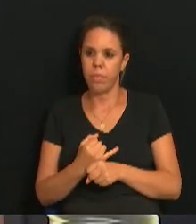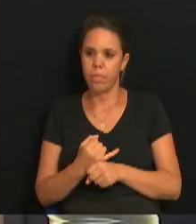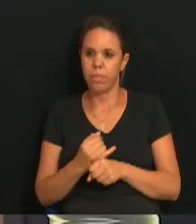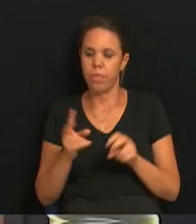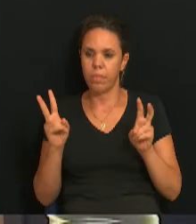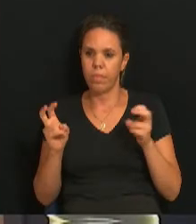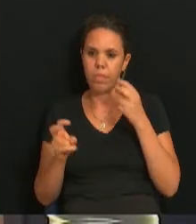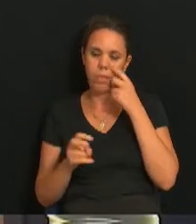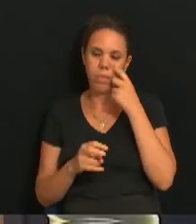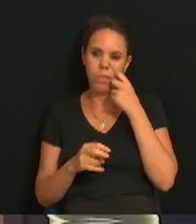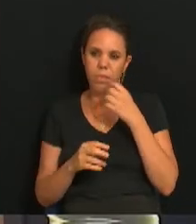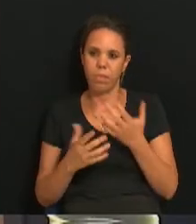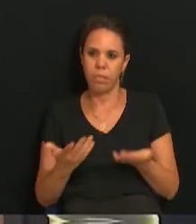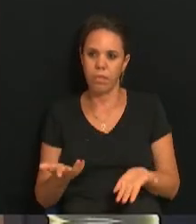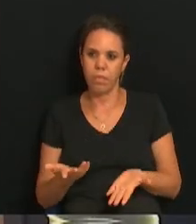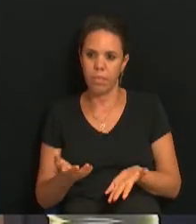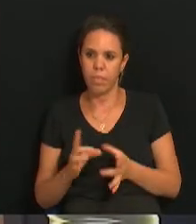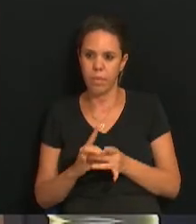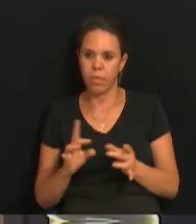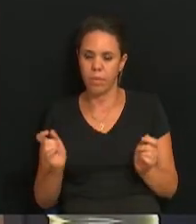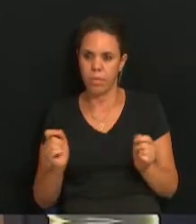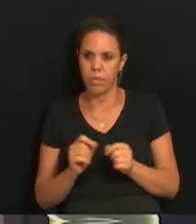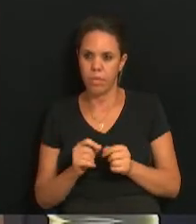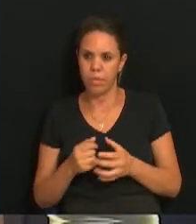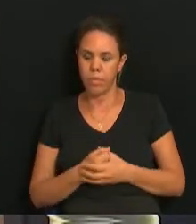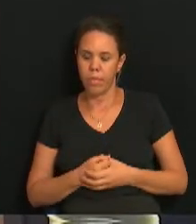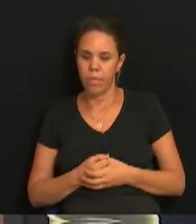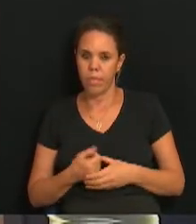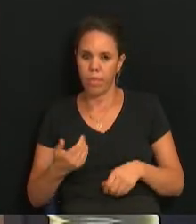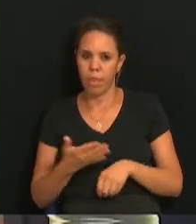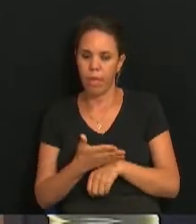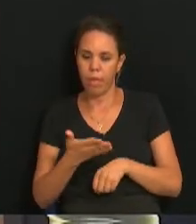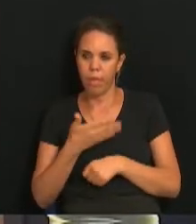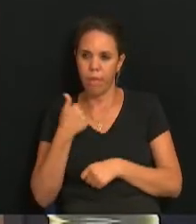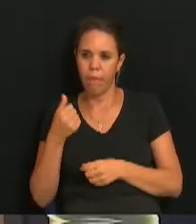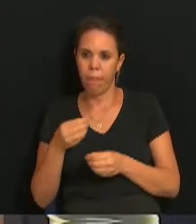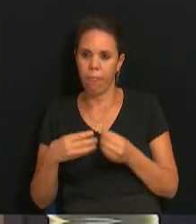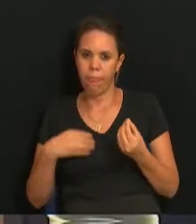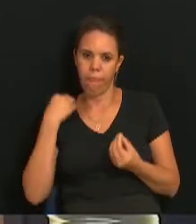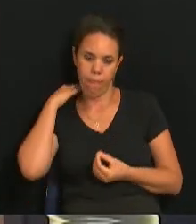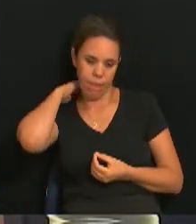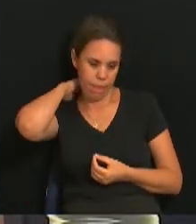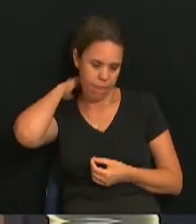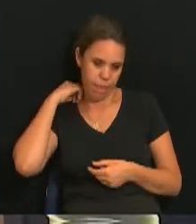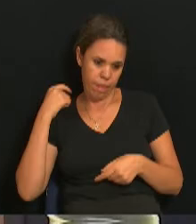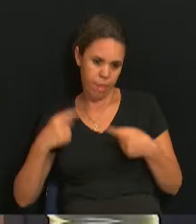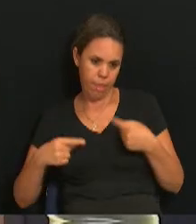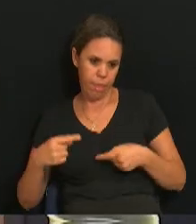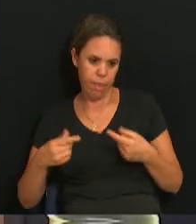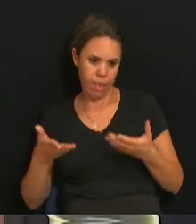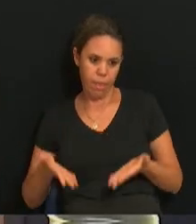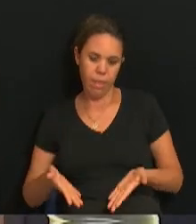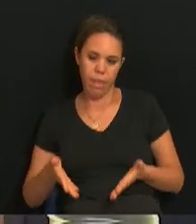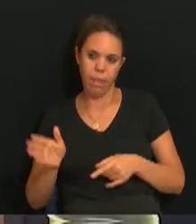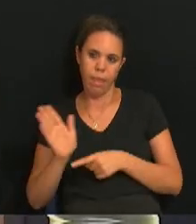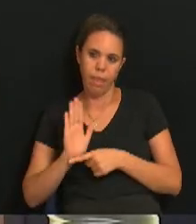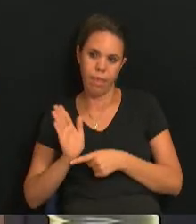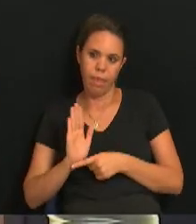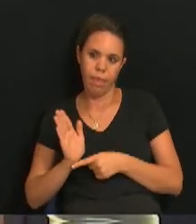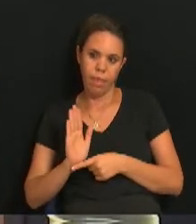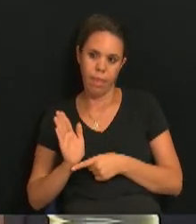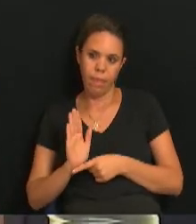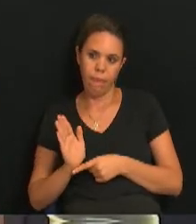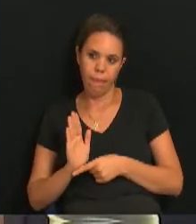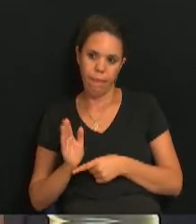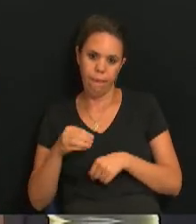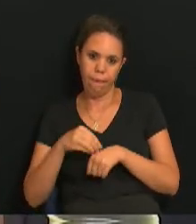liberada, também acho que vai dar para a gente poder acessar melhor os conteúdos que foram debatidos aqui e também os vídeos que a gente acabou de